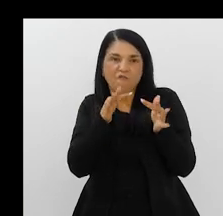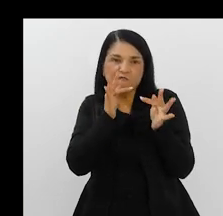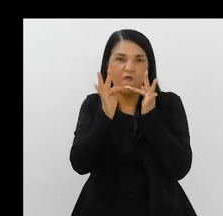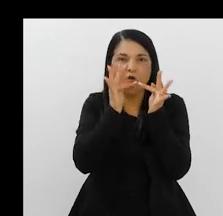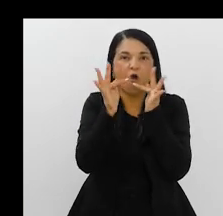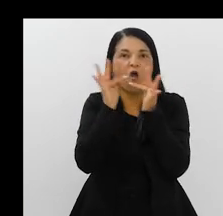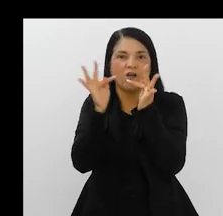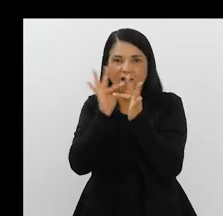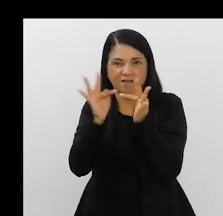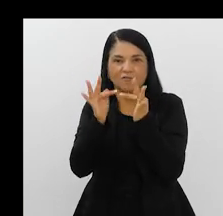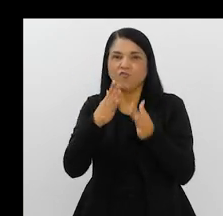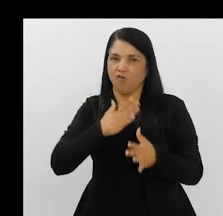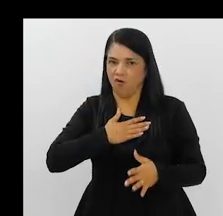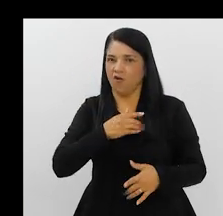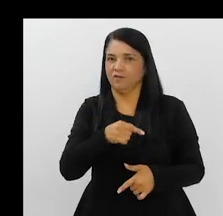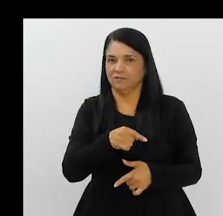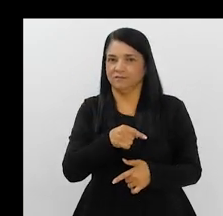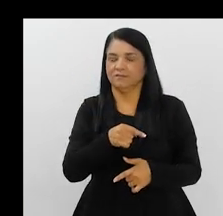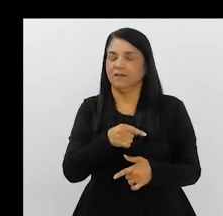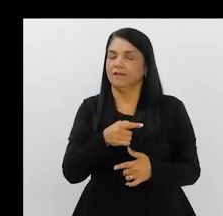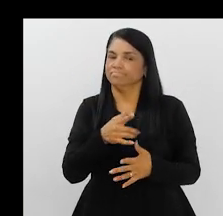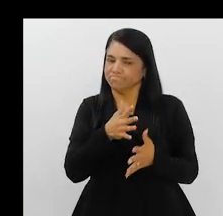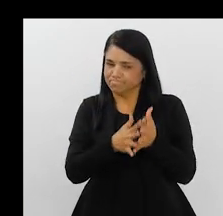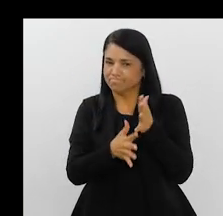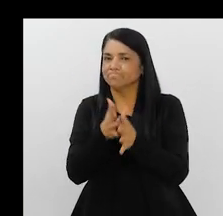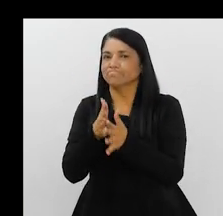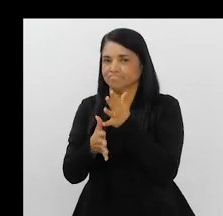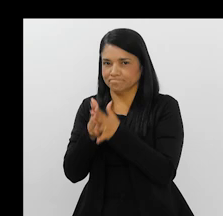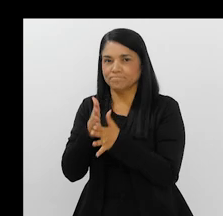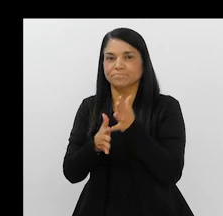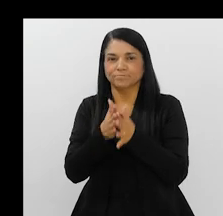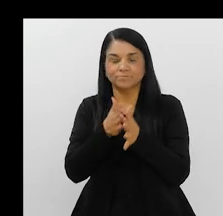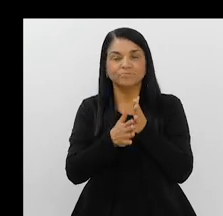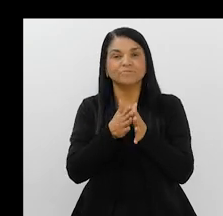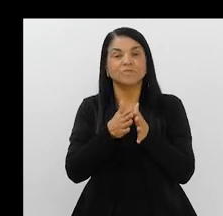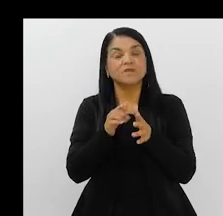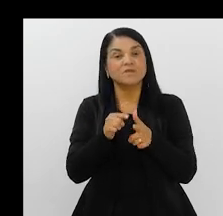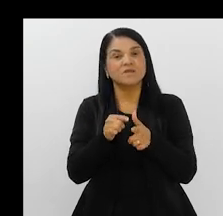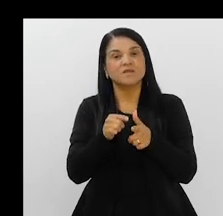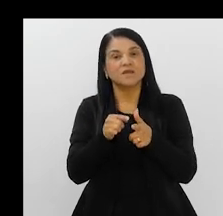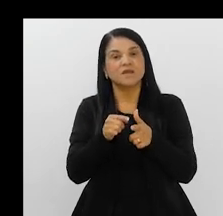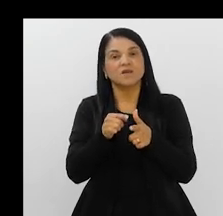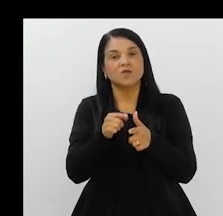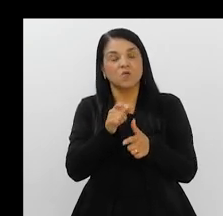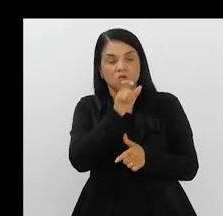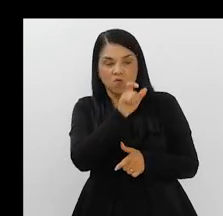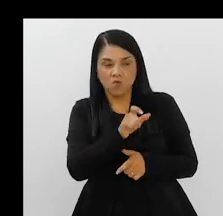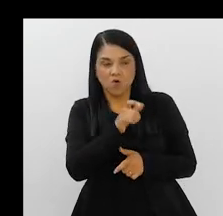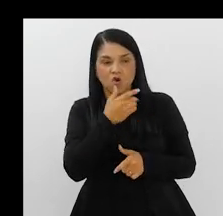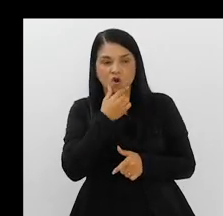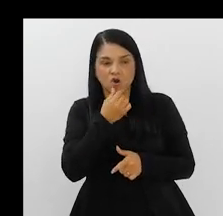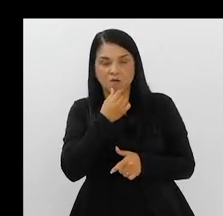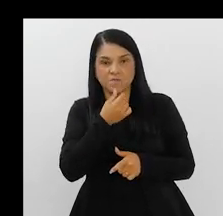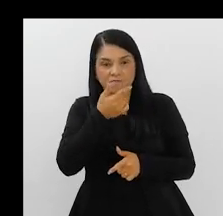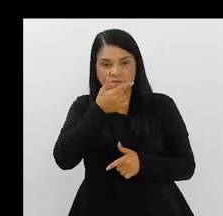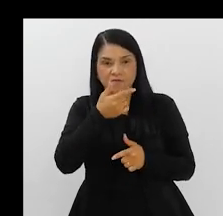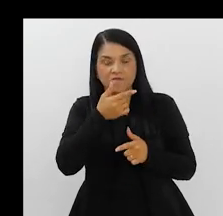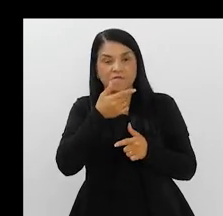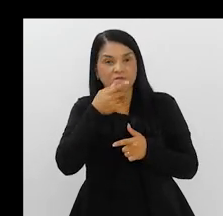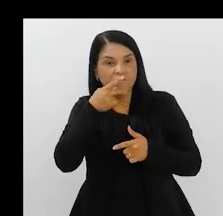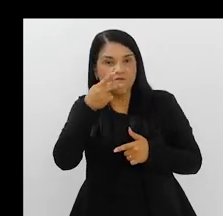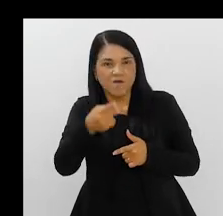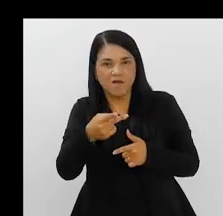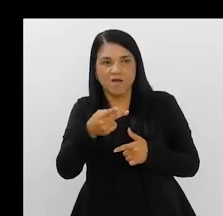isso. Né? Então isso é que fica complicado. Então aquele negócio, né? O cara fala mil